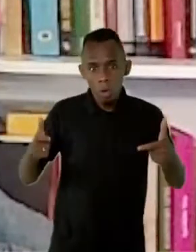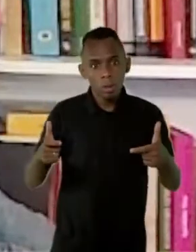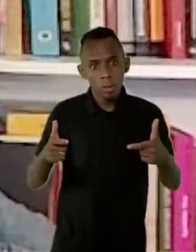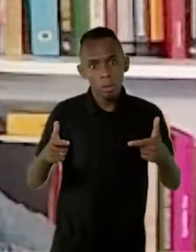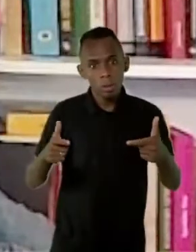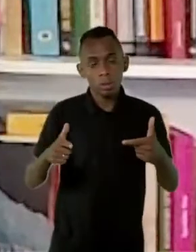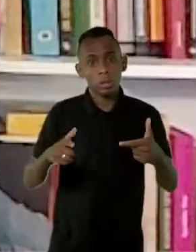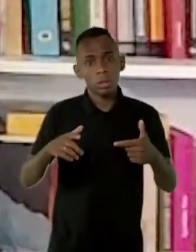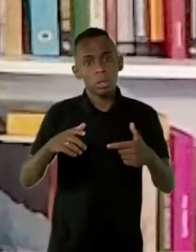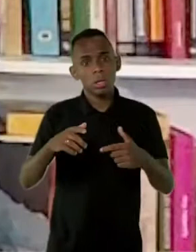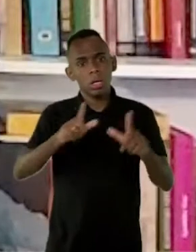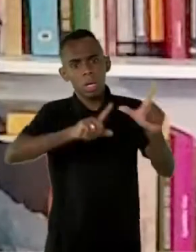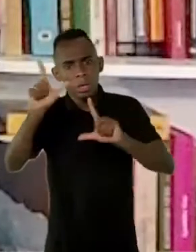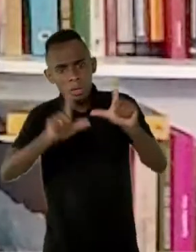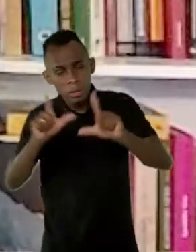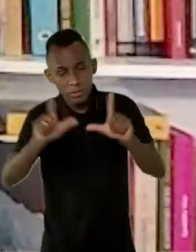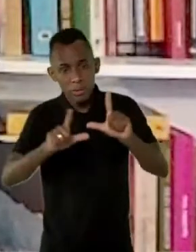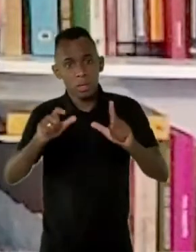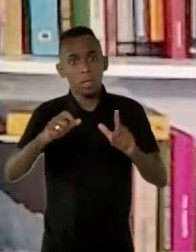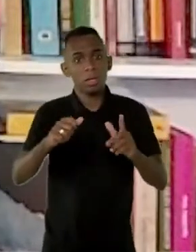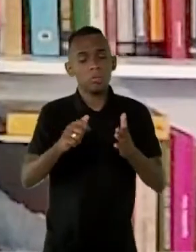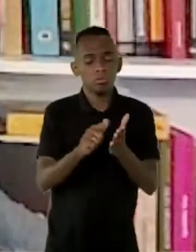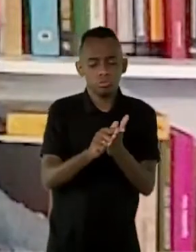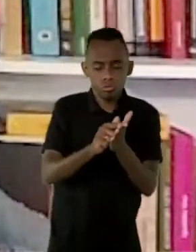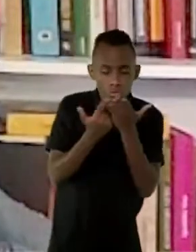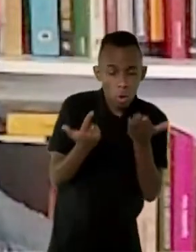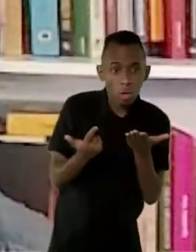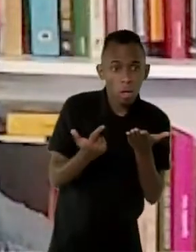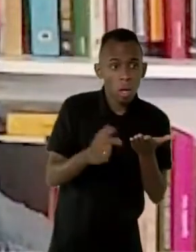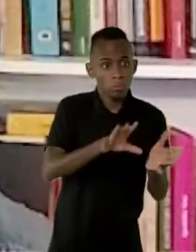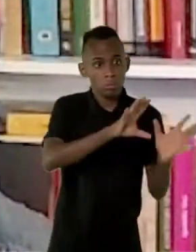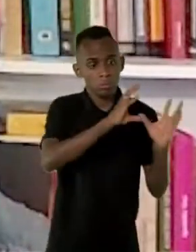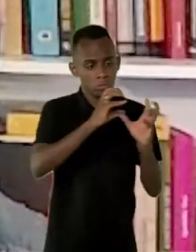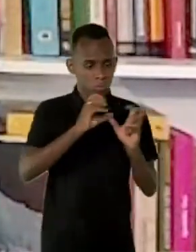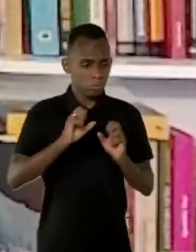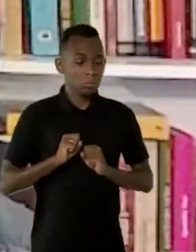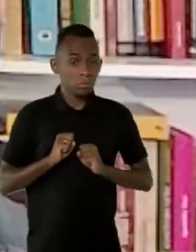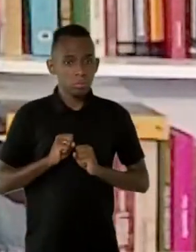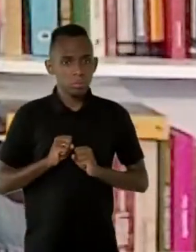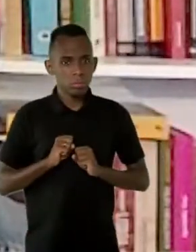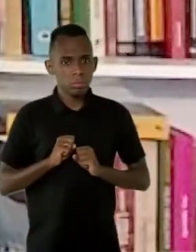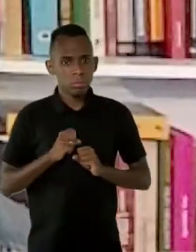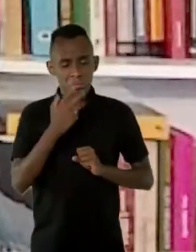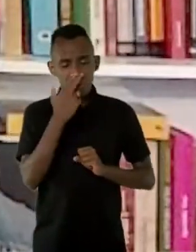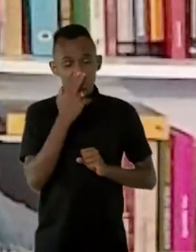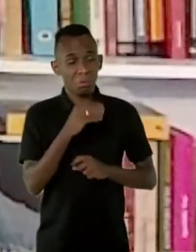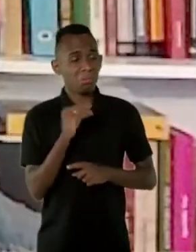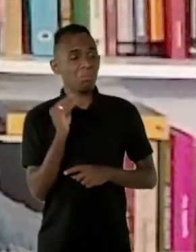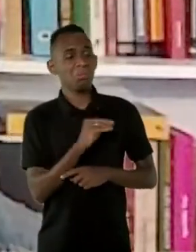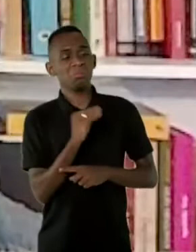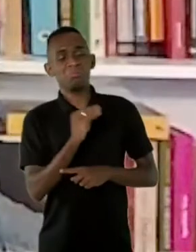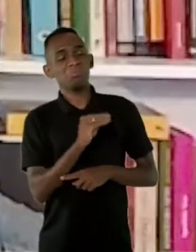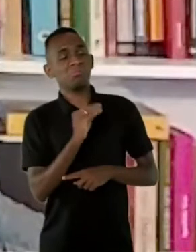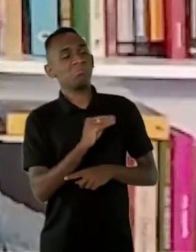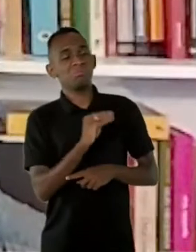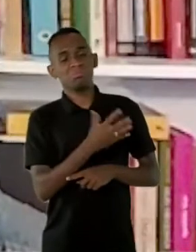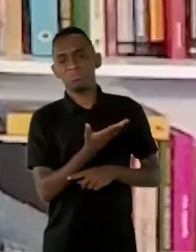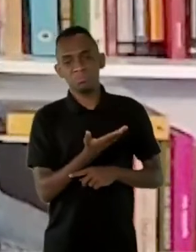os jornais, absorviam o que a Carolina falava, mas até num tom de deboche, num tom, sabe,